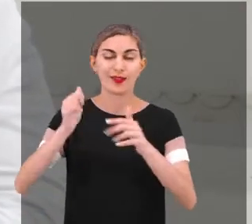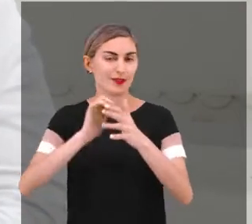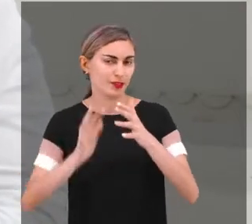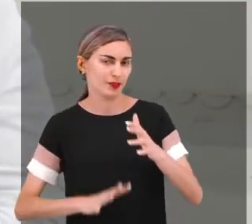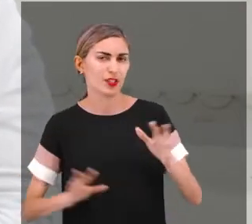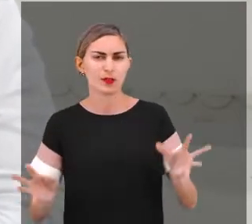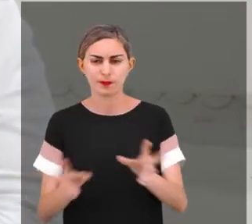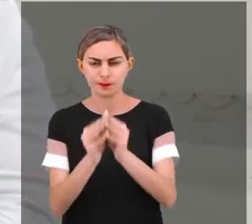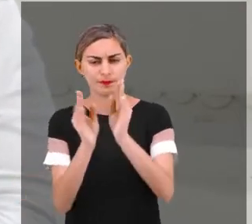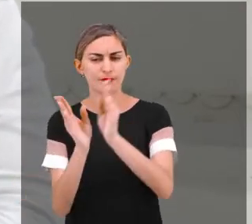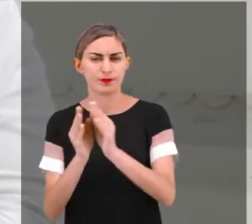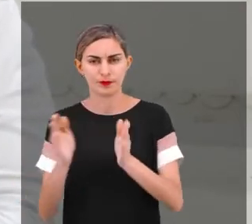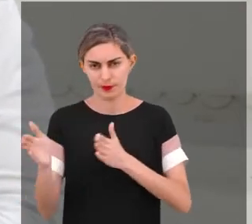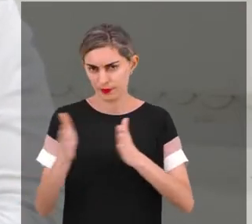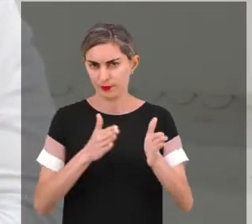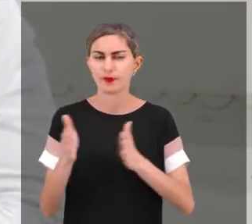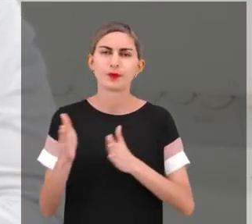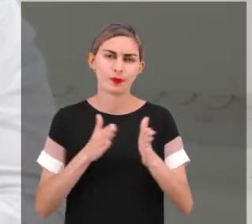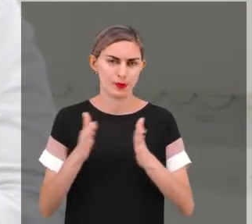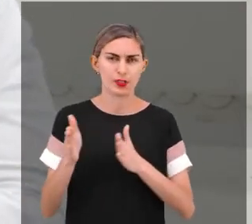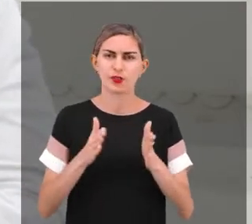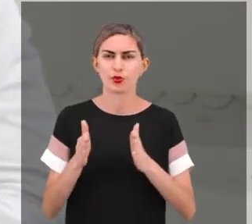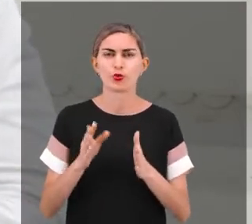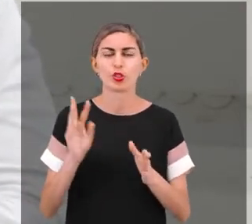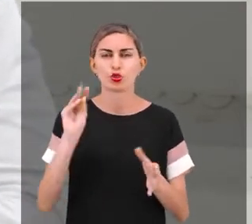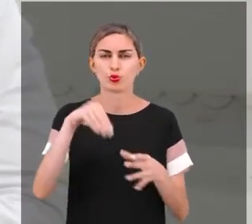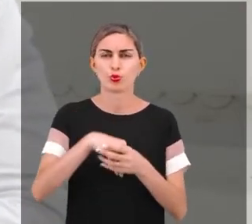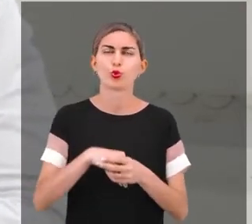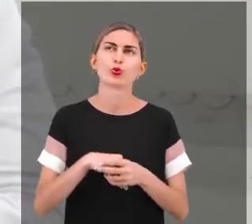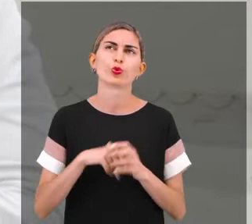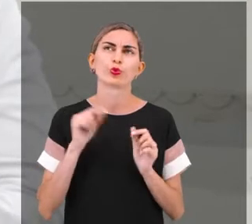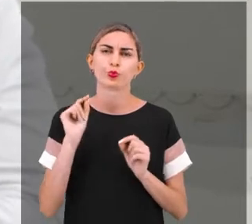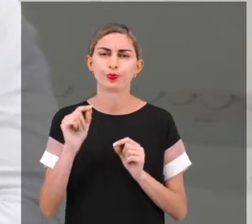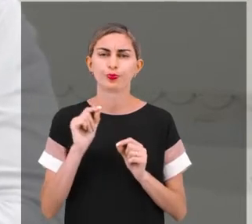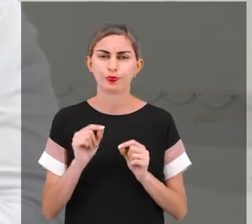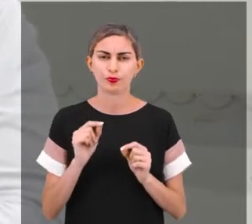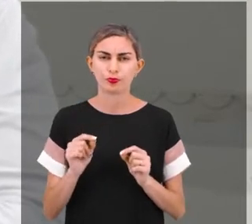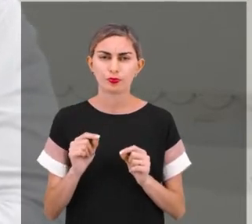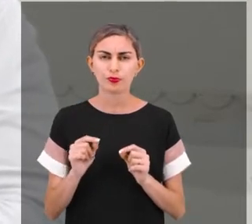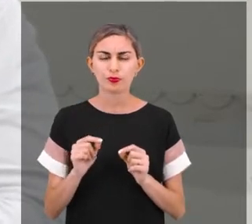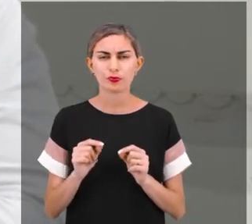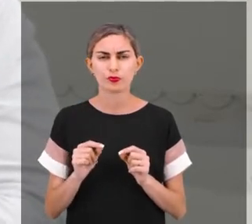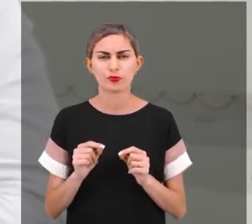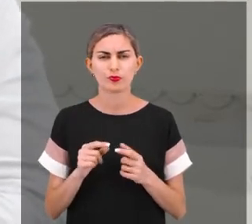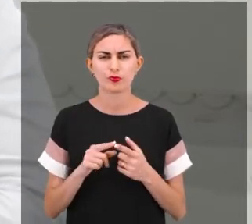atividades e várias implementações nesse período. Né? Nesse período implantamos